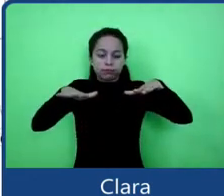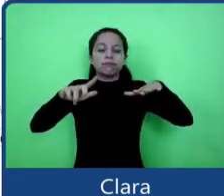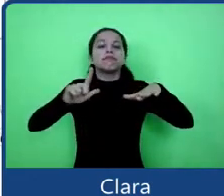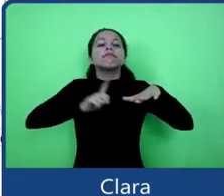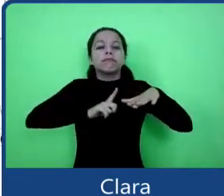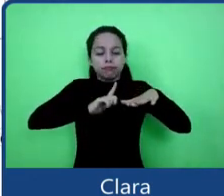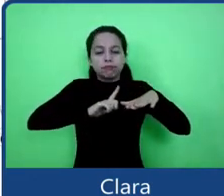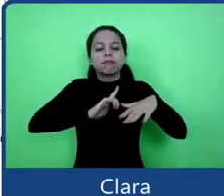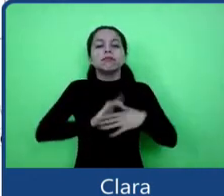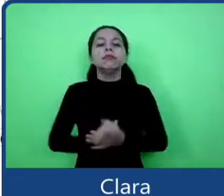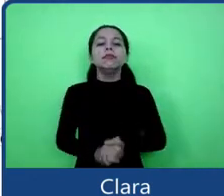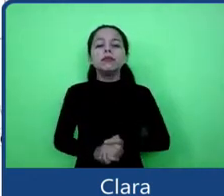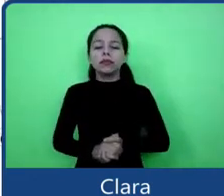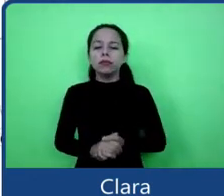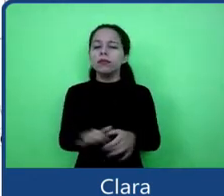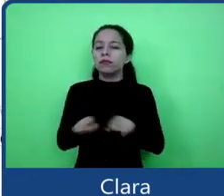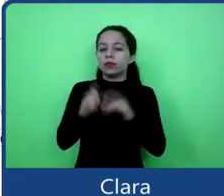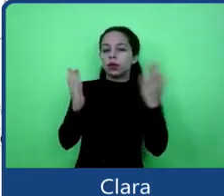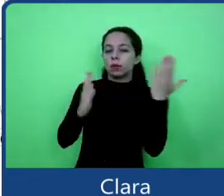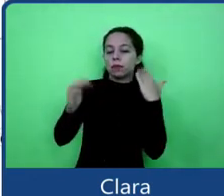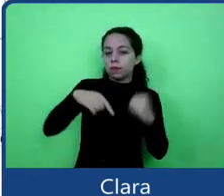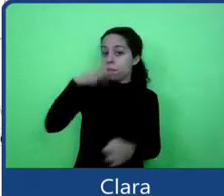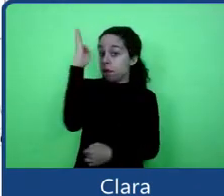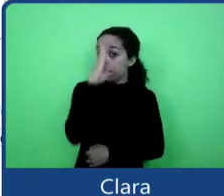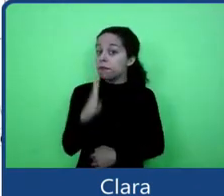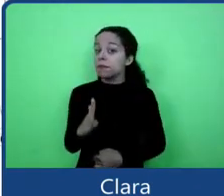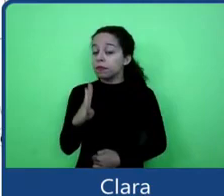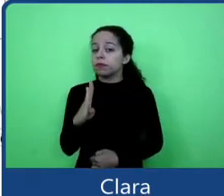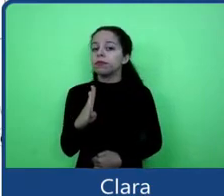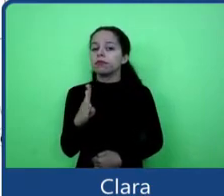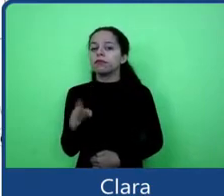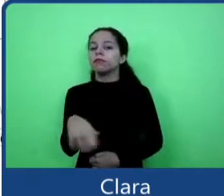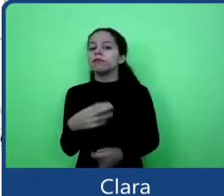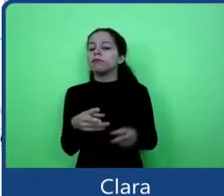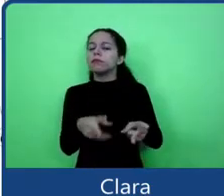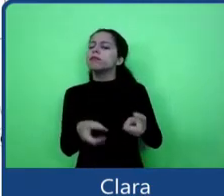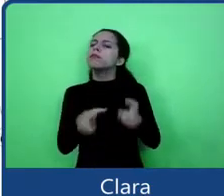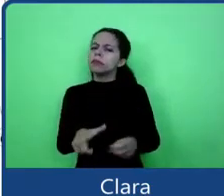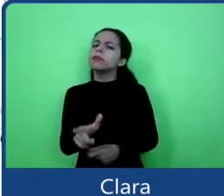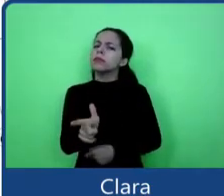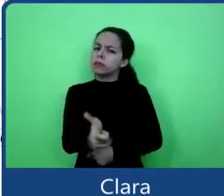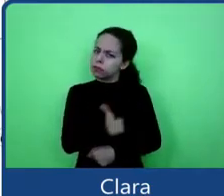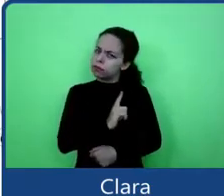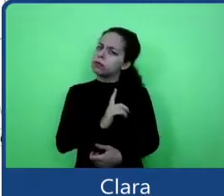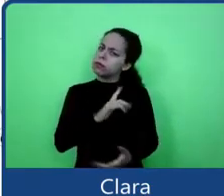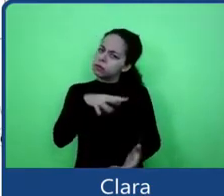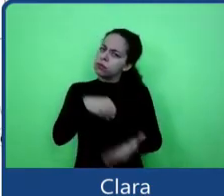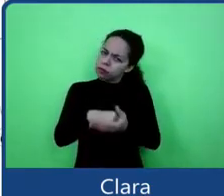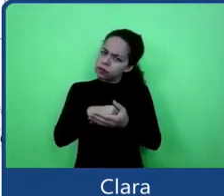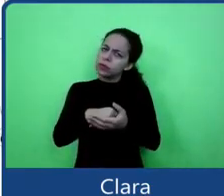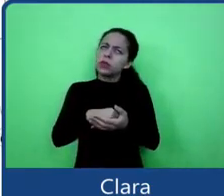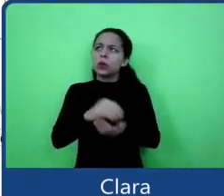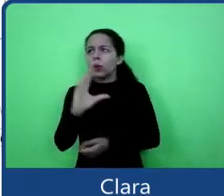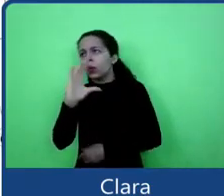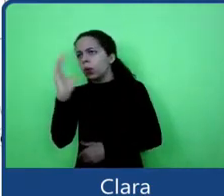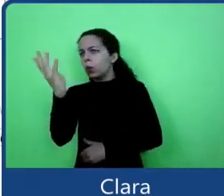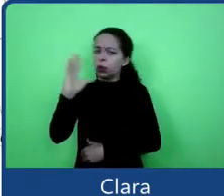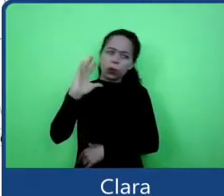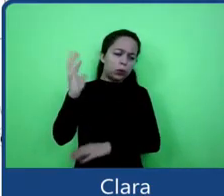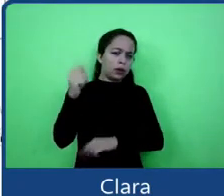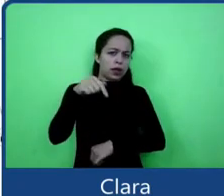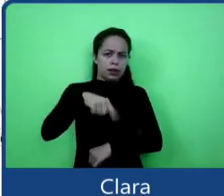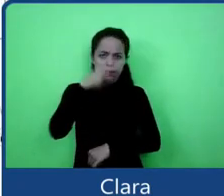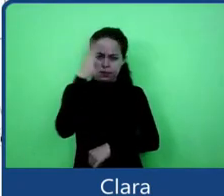trazendo um pouco mais aqui para o Brasil, né, a gente tem observado mudanças já no clima também aqui no Brasil, né? Pegando esses